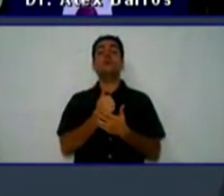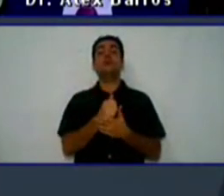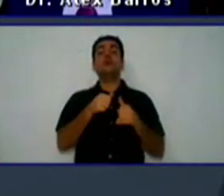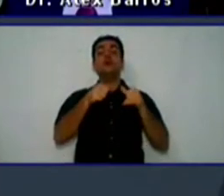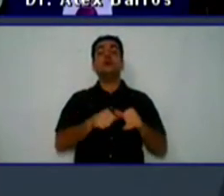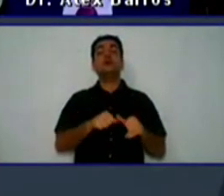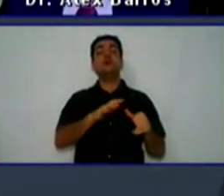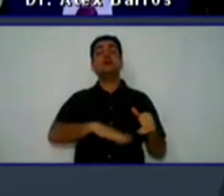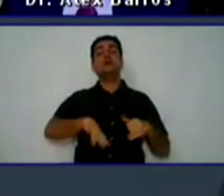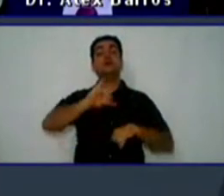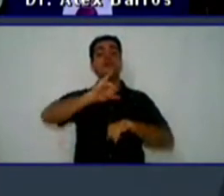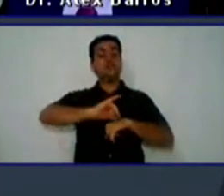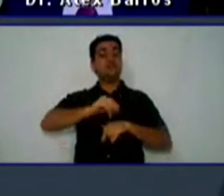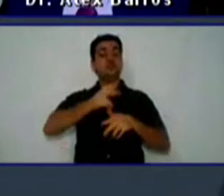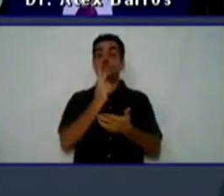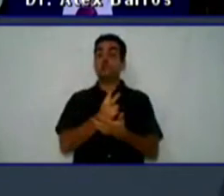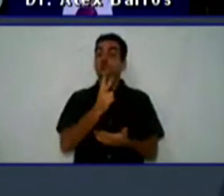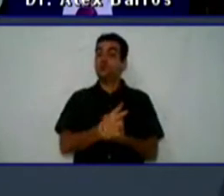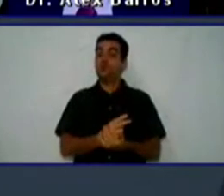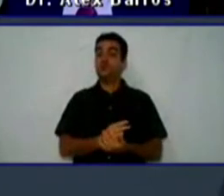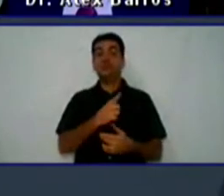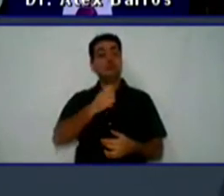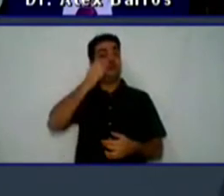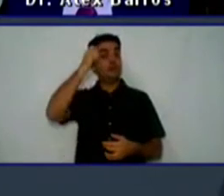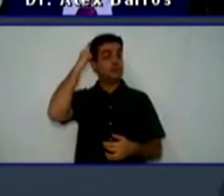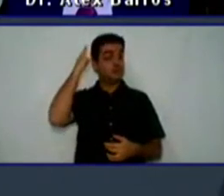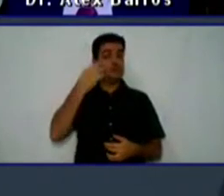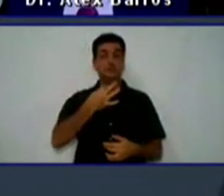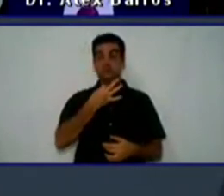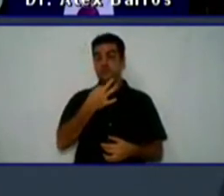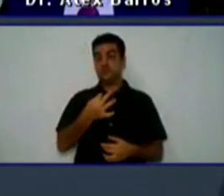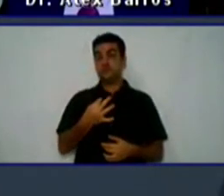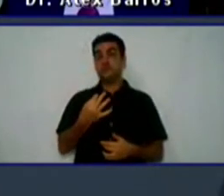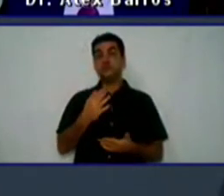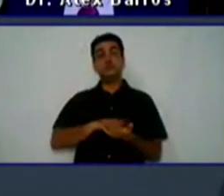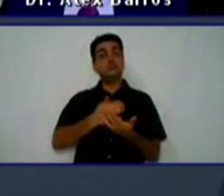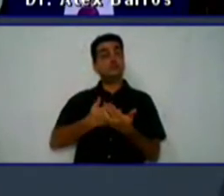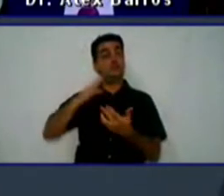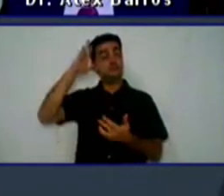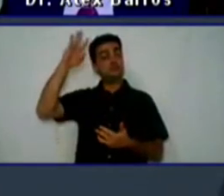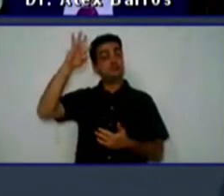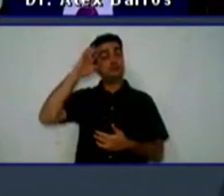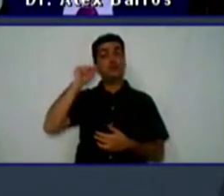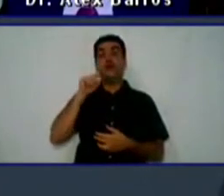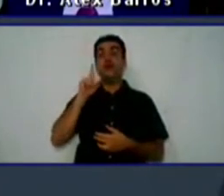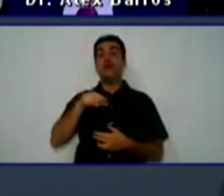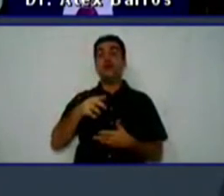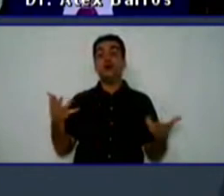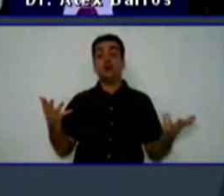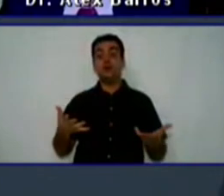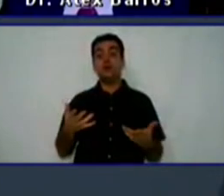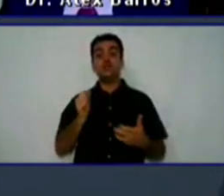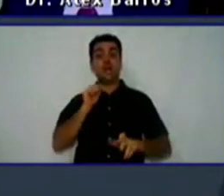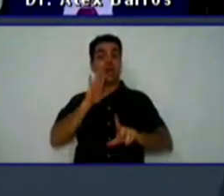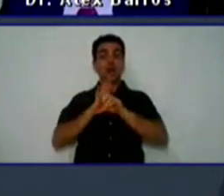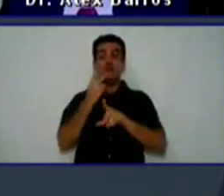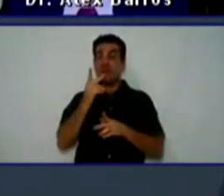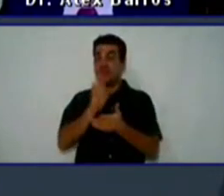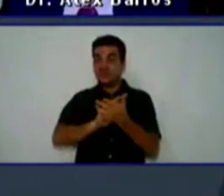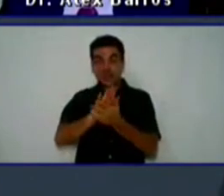das sedes. E aí o que o ministro Alexandre sugere em termos de interpretação é que dessa omissão